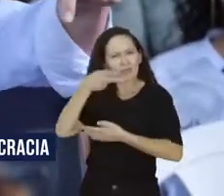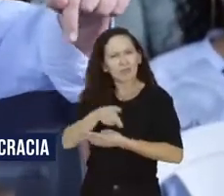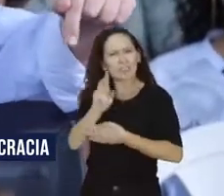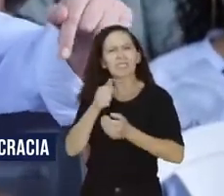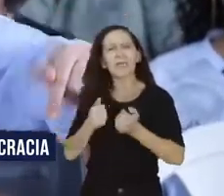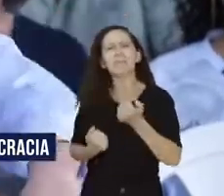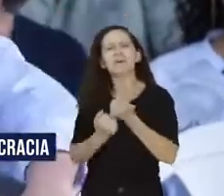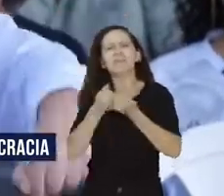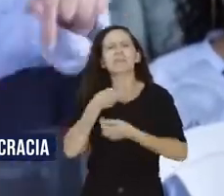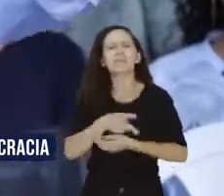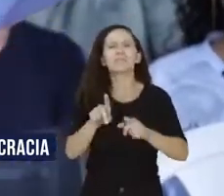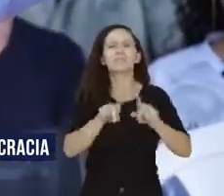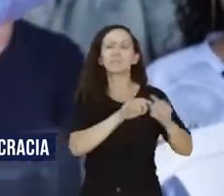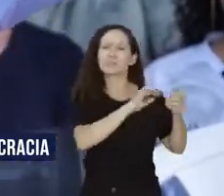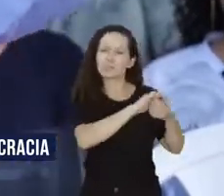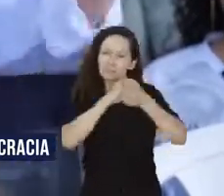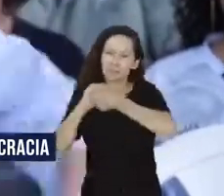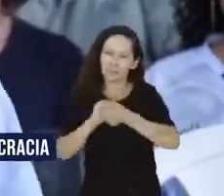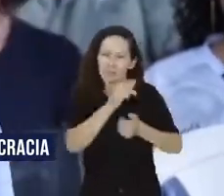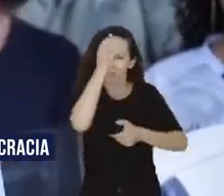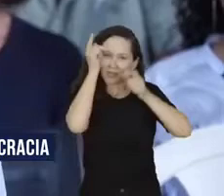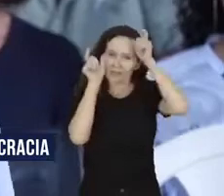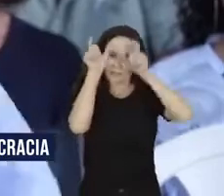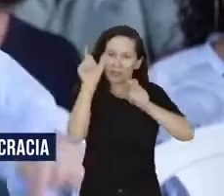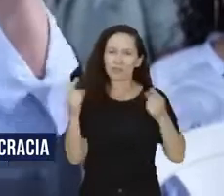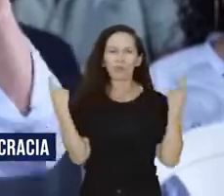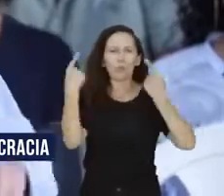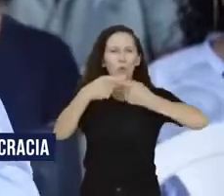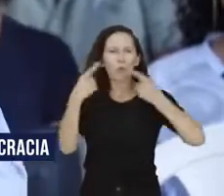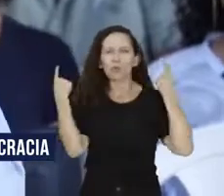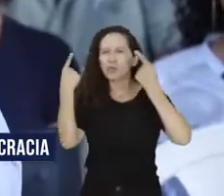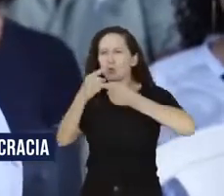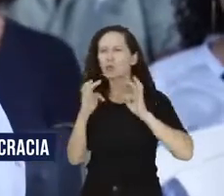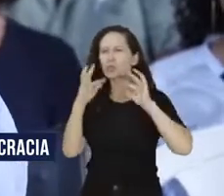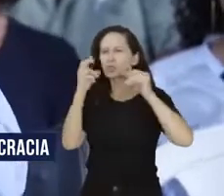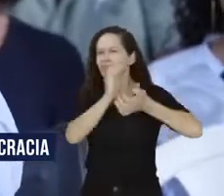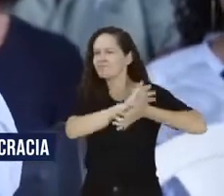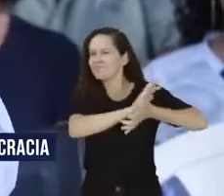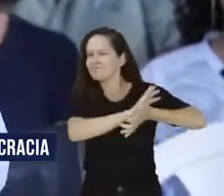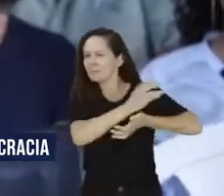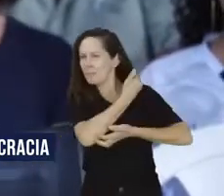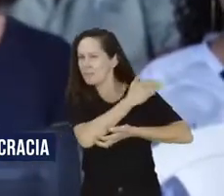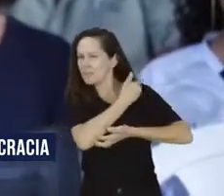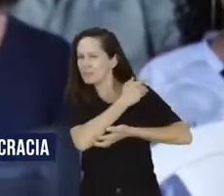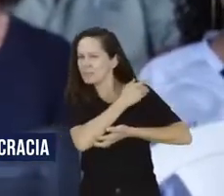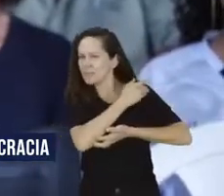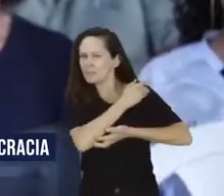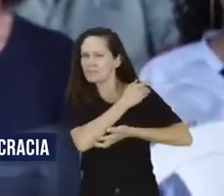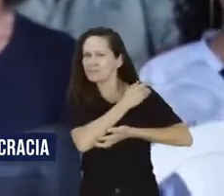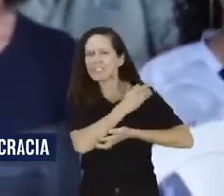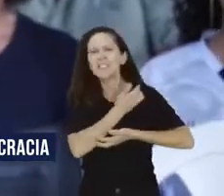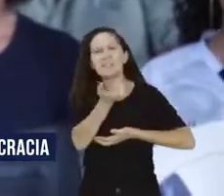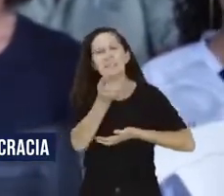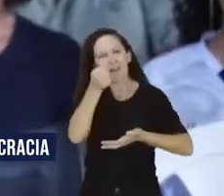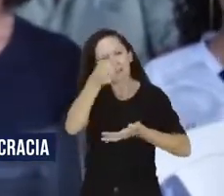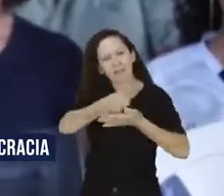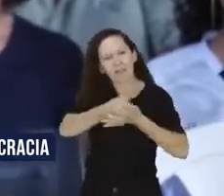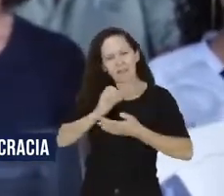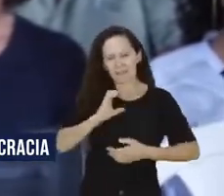saudar aqueles que combatem todo tipo de preconceito e exigem cidadania. Por isso, um grande aplauso para a nossa